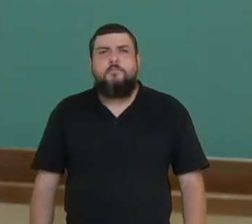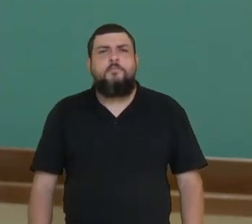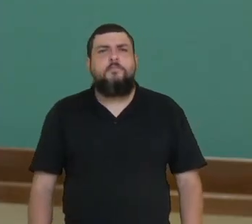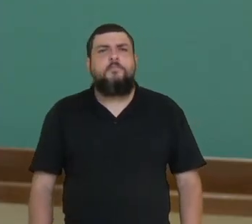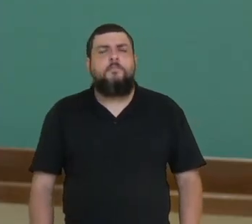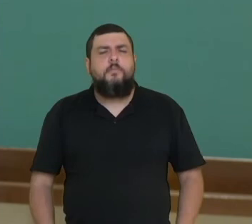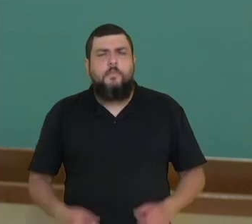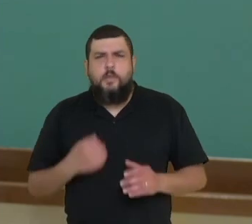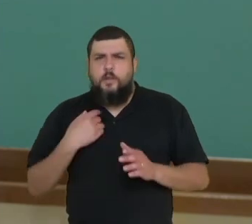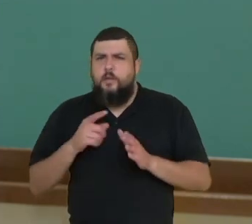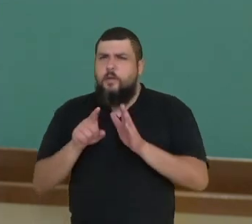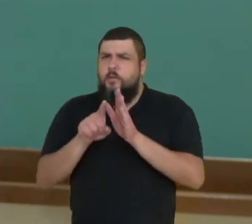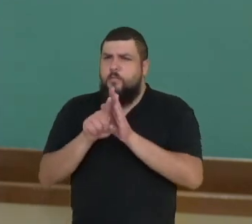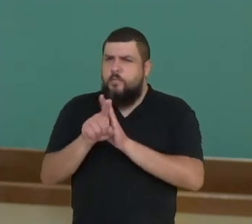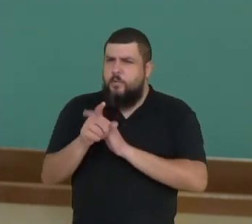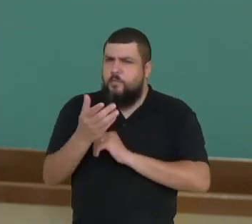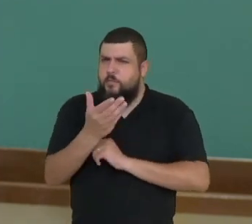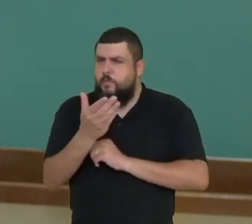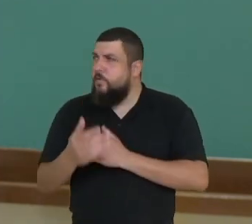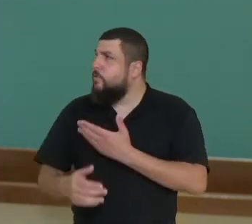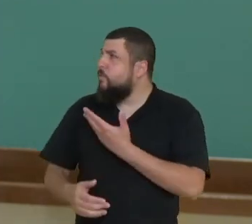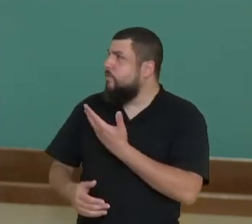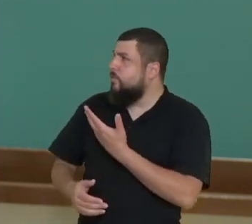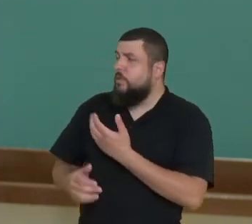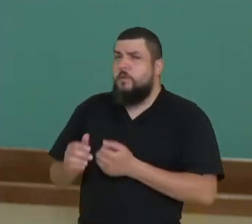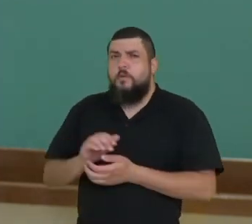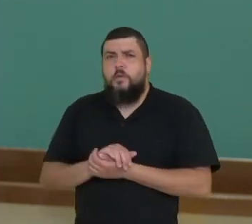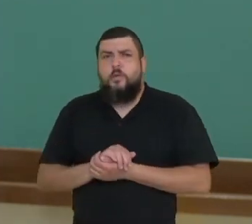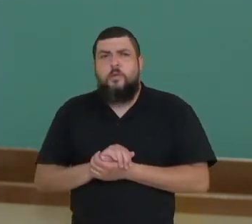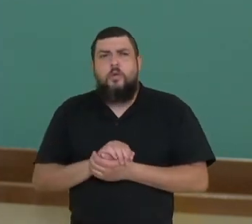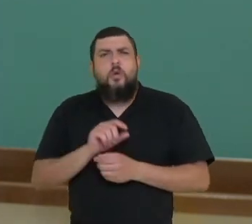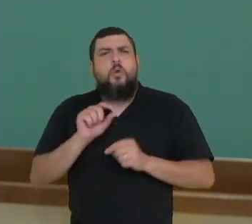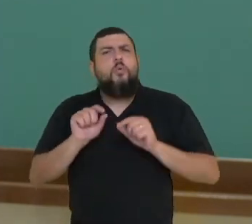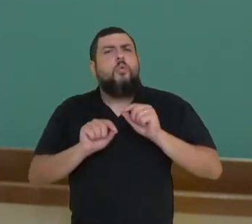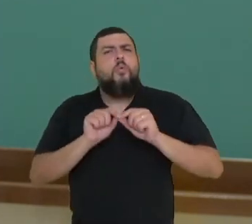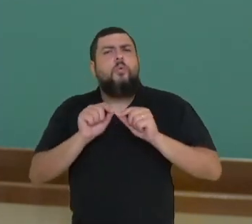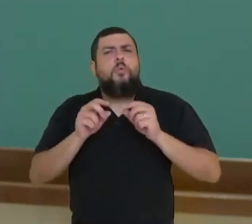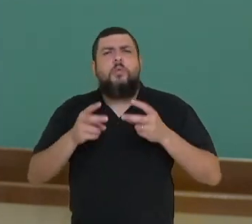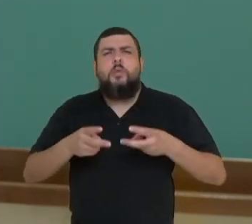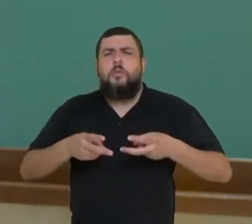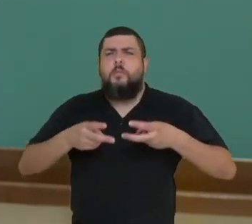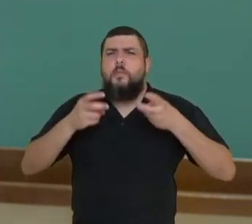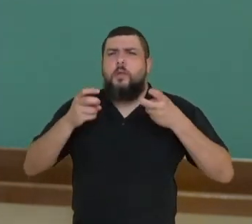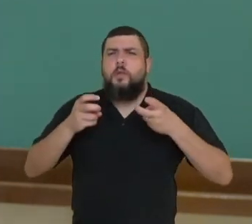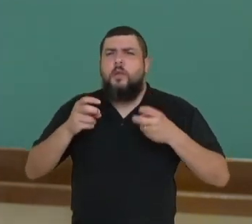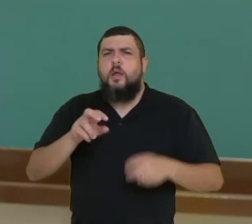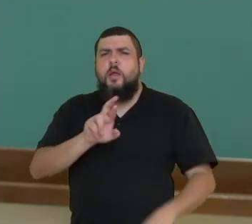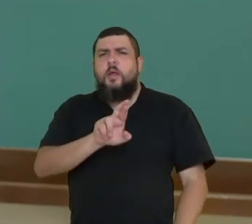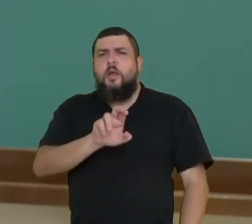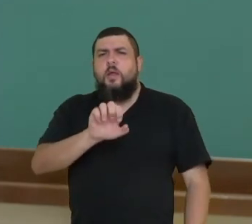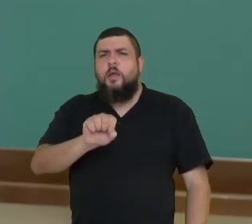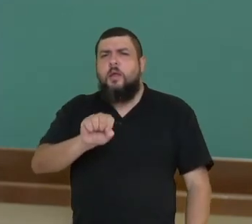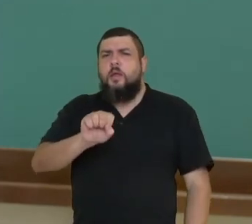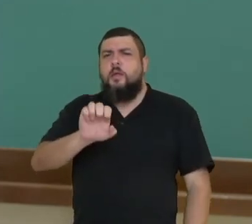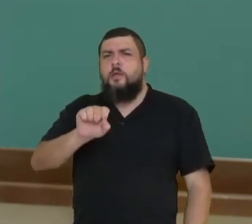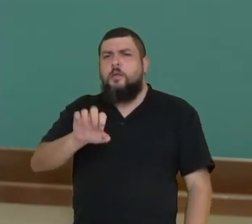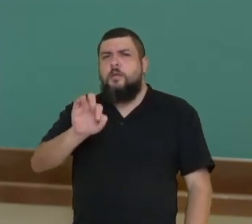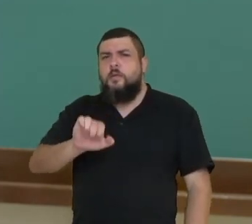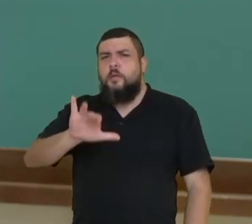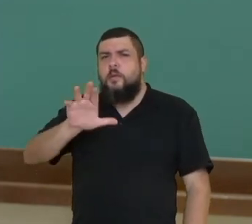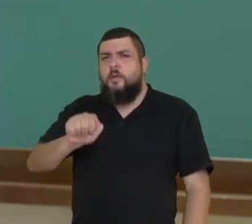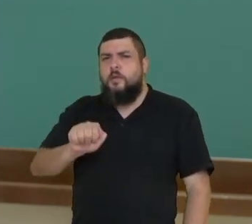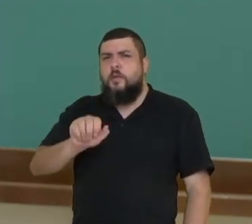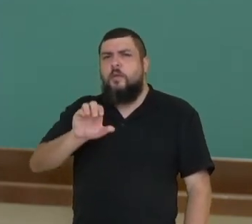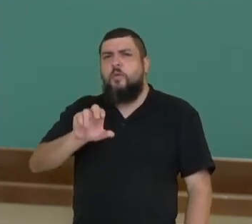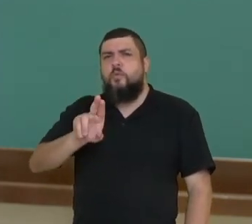Eu pergunto, o que se pode inferir sobre a expressão resistência cultural? E